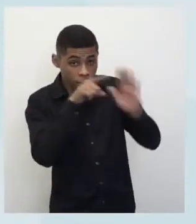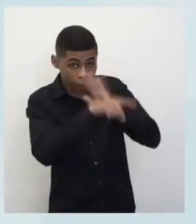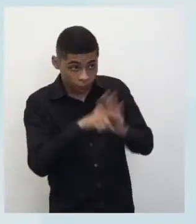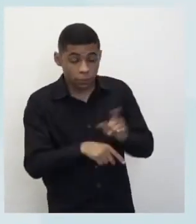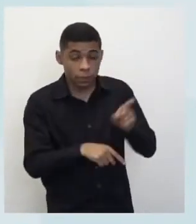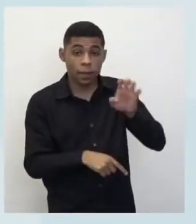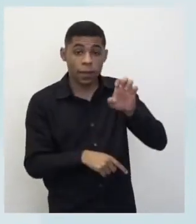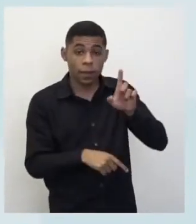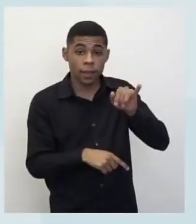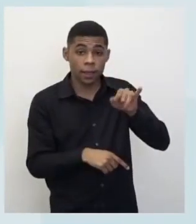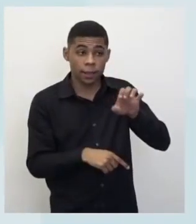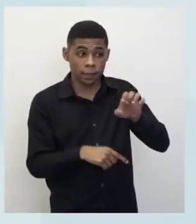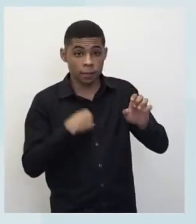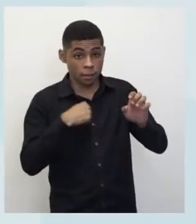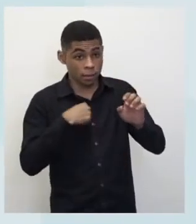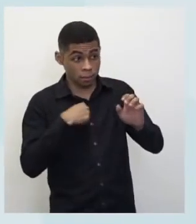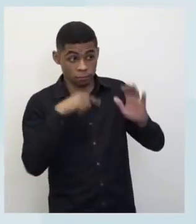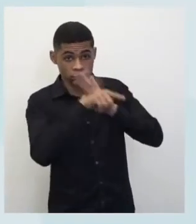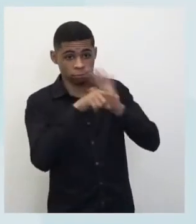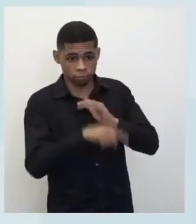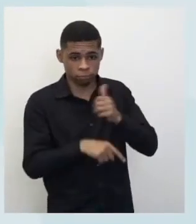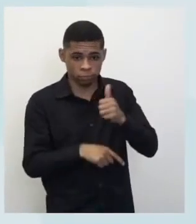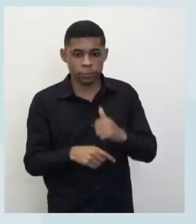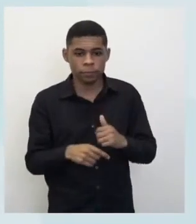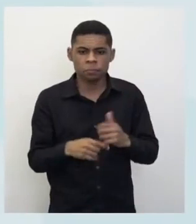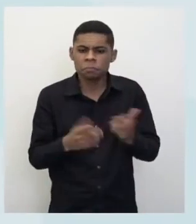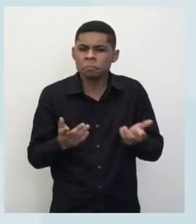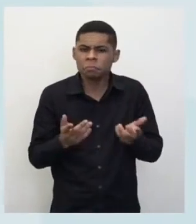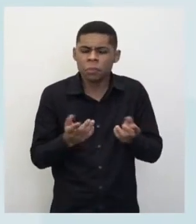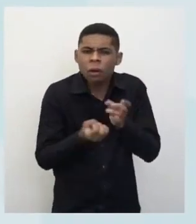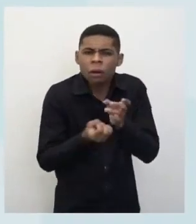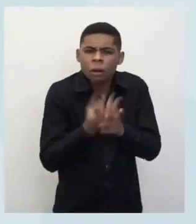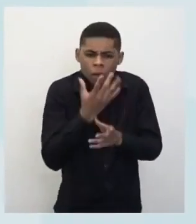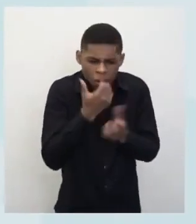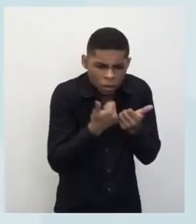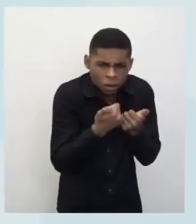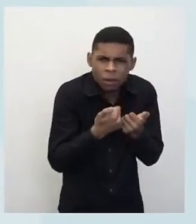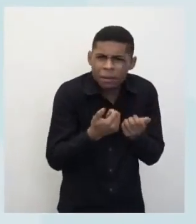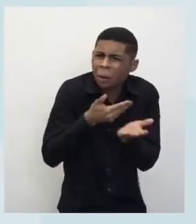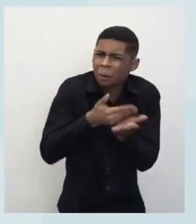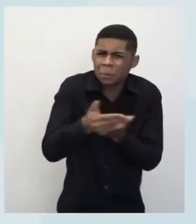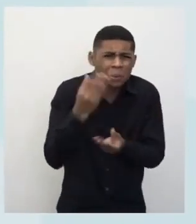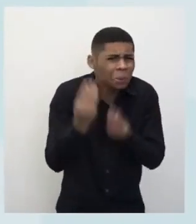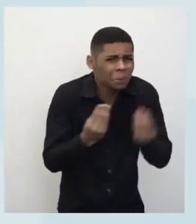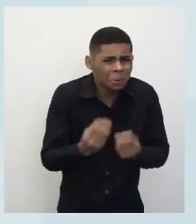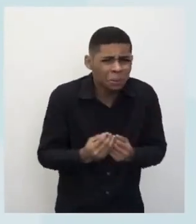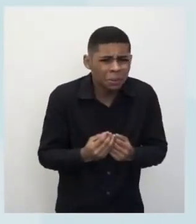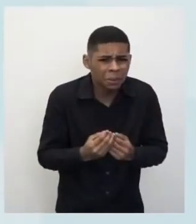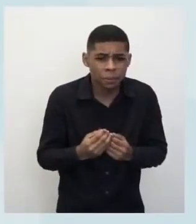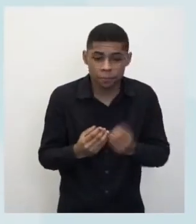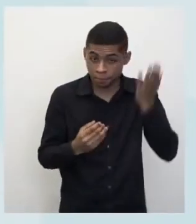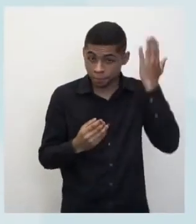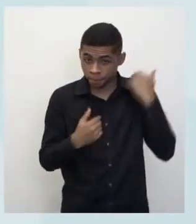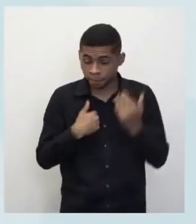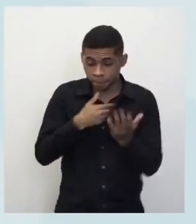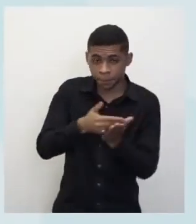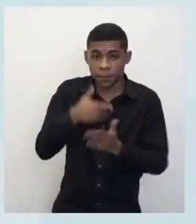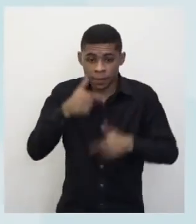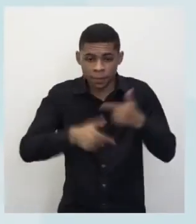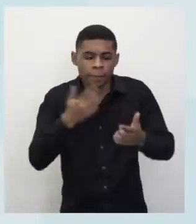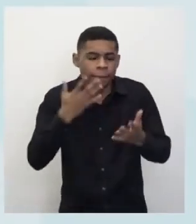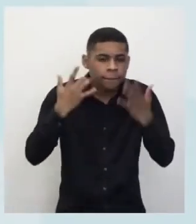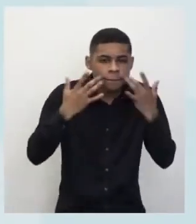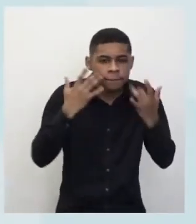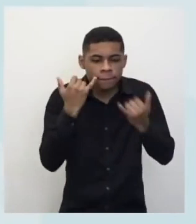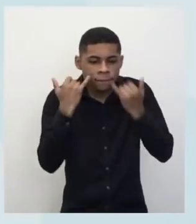entrevistado, ok? De onde surgiu a ideia de criar um game? Quando eu comecei a trabalhar como ilustrador